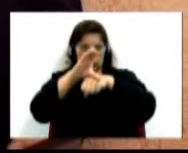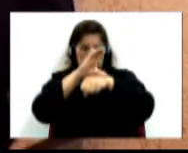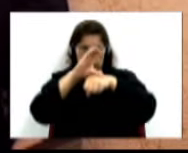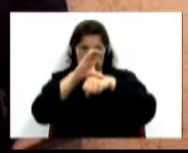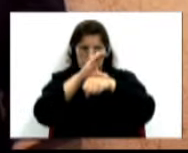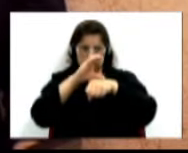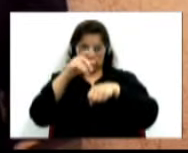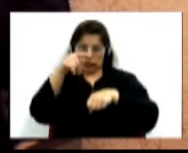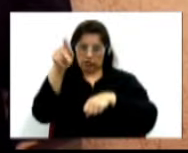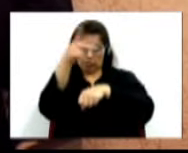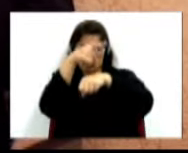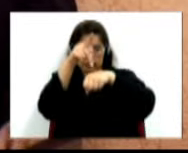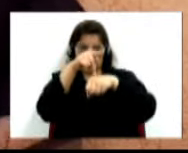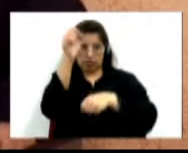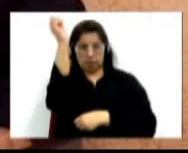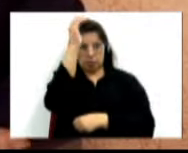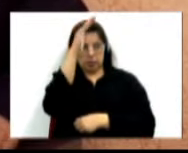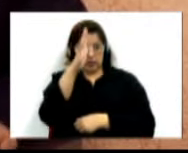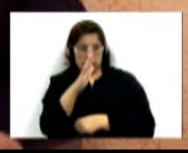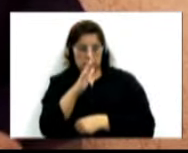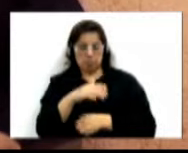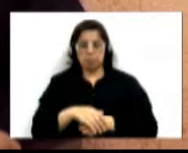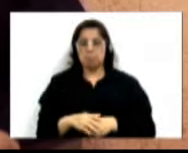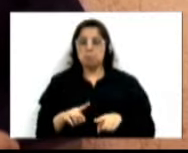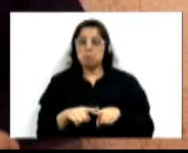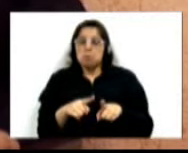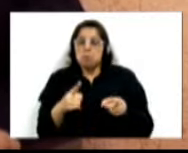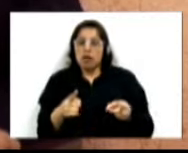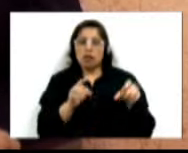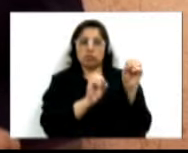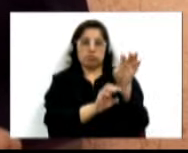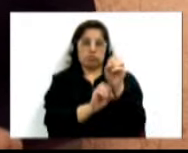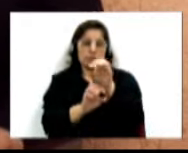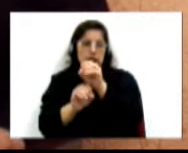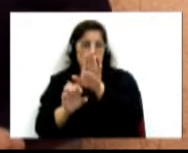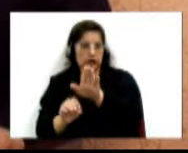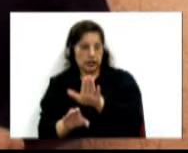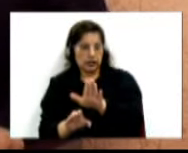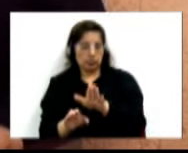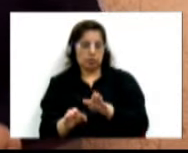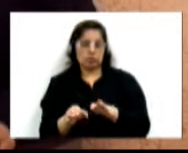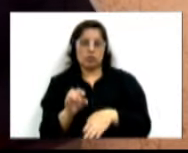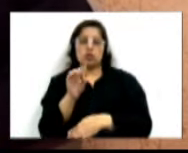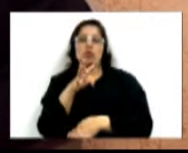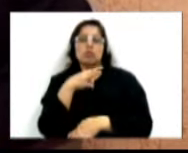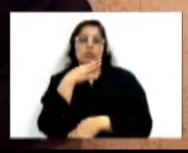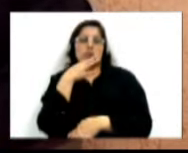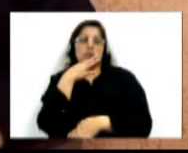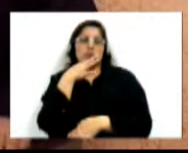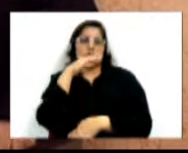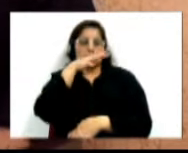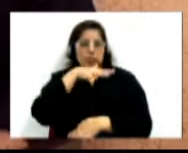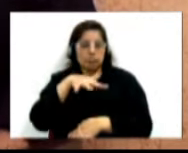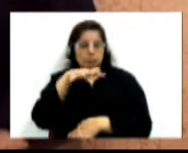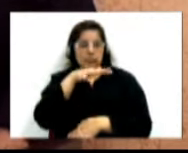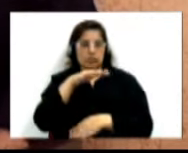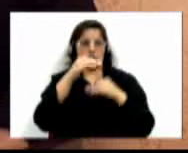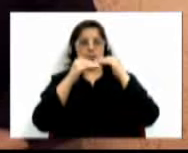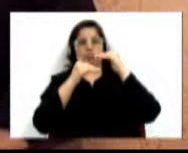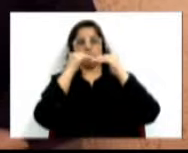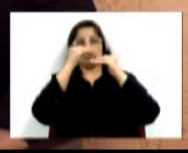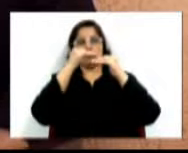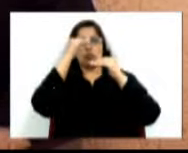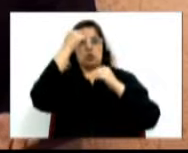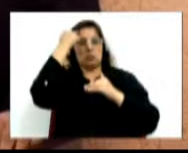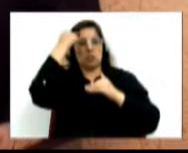concretas na área da educação. Mas a educação para a população não leva apenas ao conhecimento e ao desenvolvimento